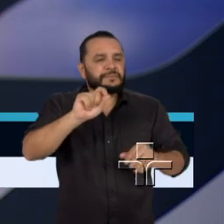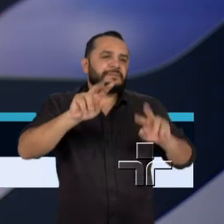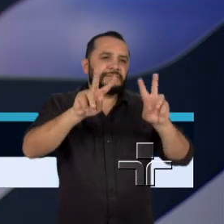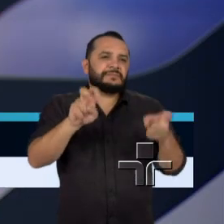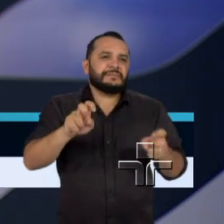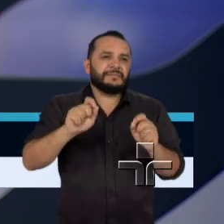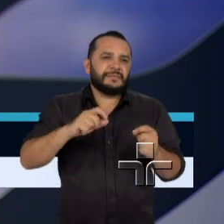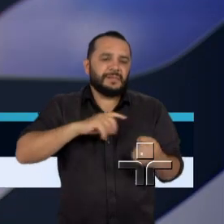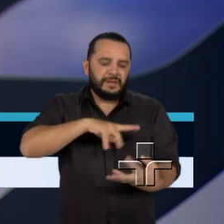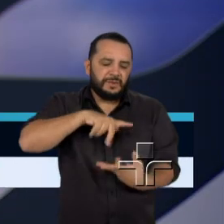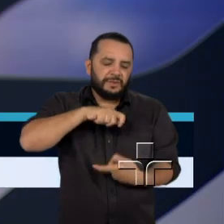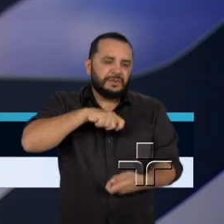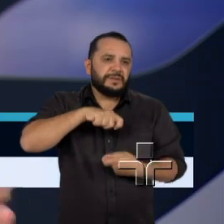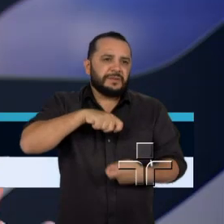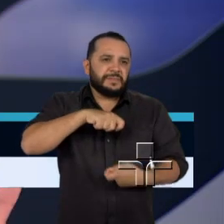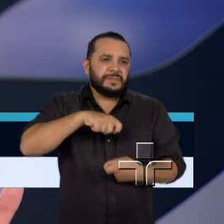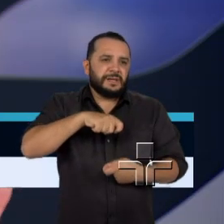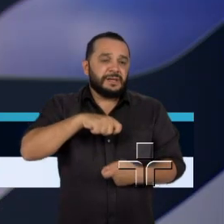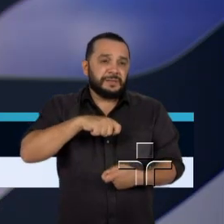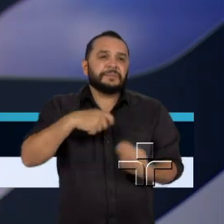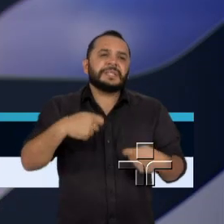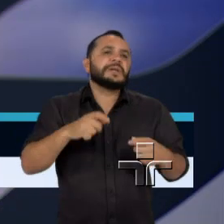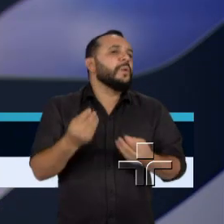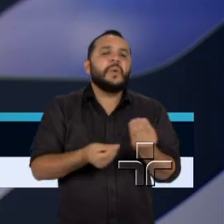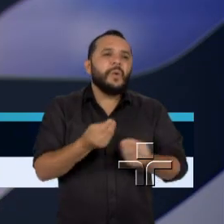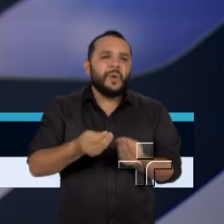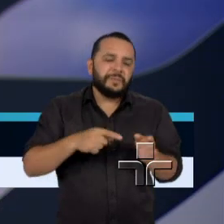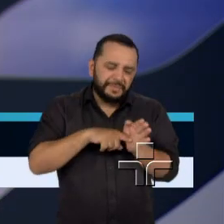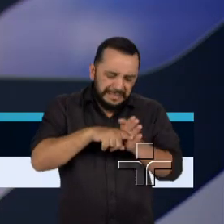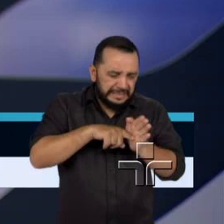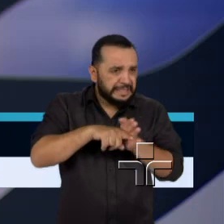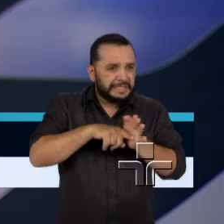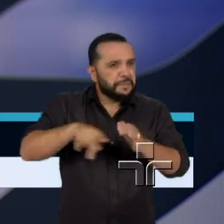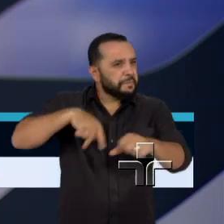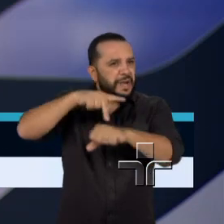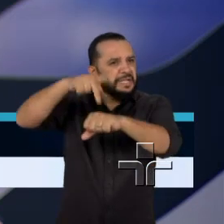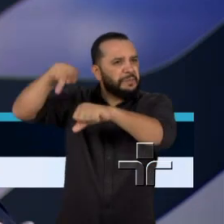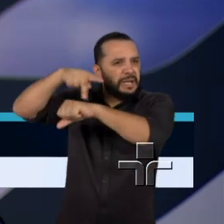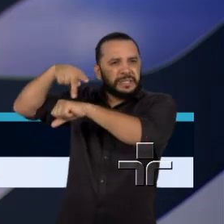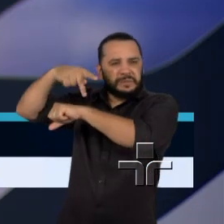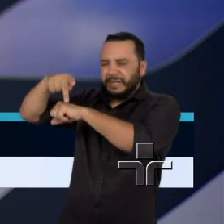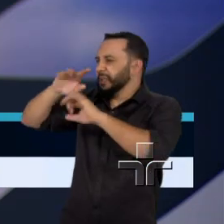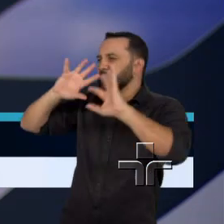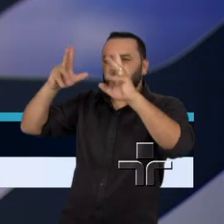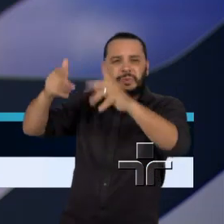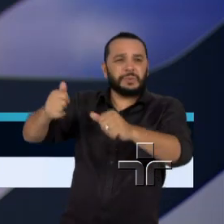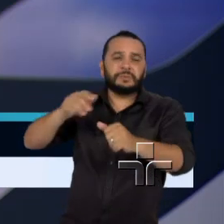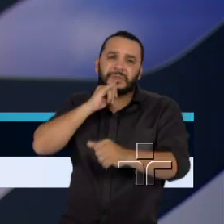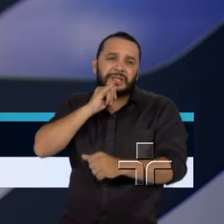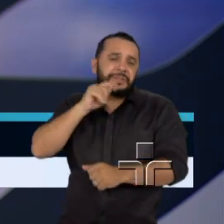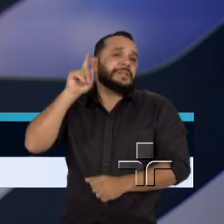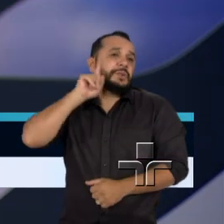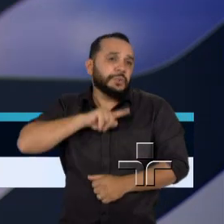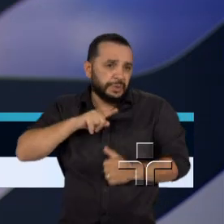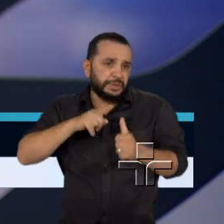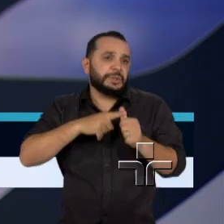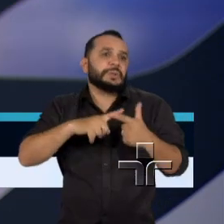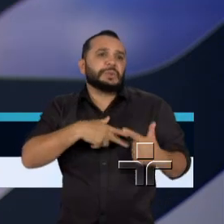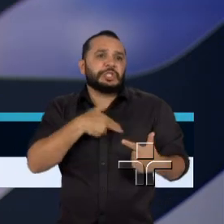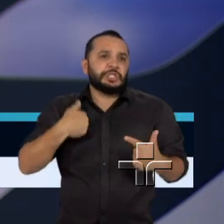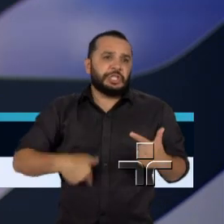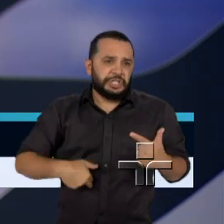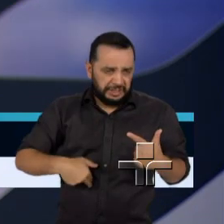desenvolvimento sustentável, né? Você precisa de pesquisa para isso, né? Não há país no mundo, nem os Estados Unidos, nem a China, são as duas maiores potências,